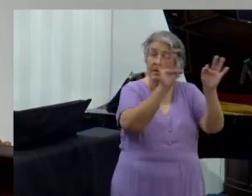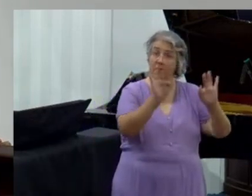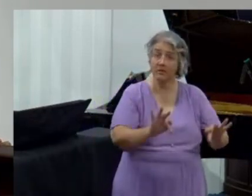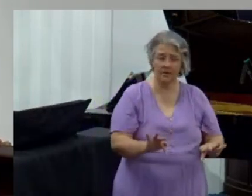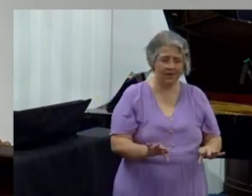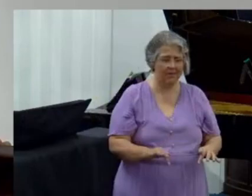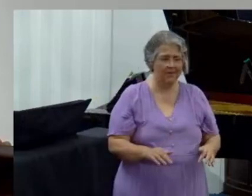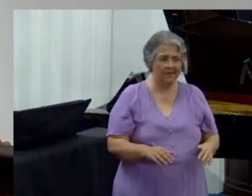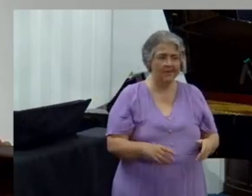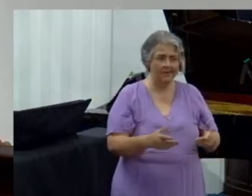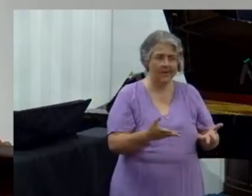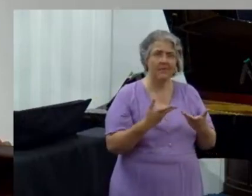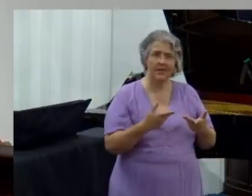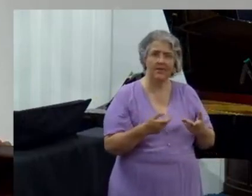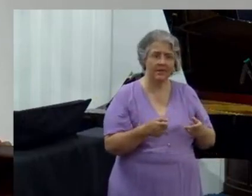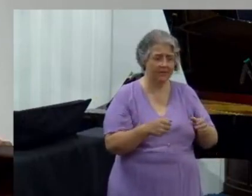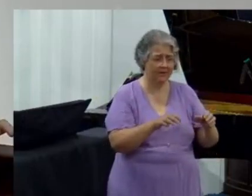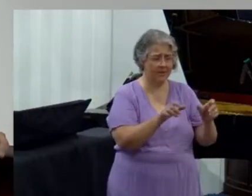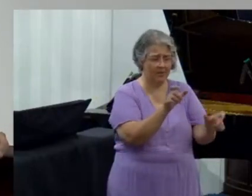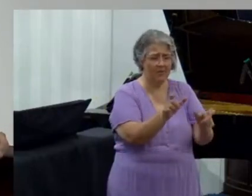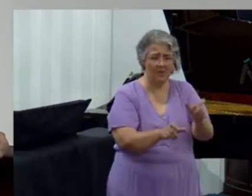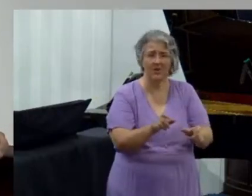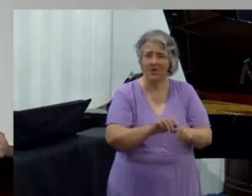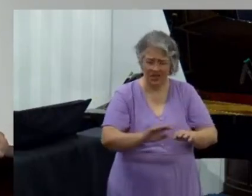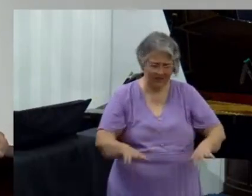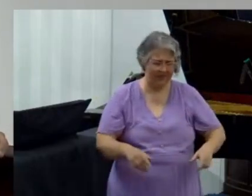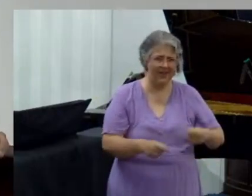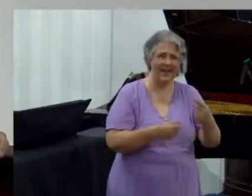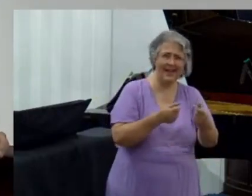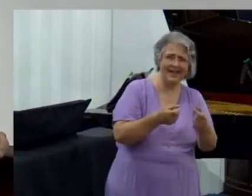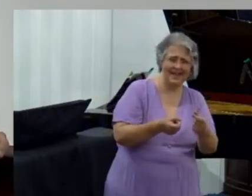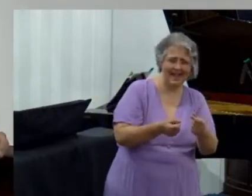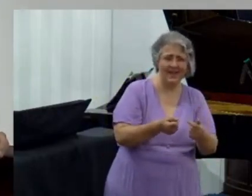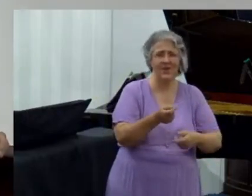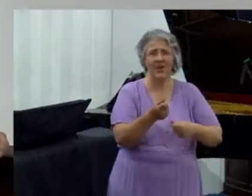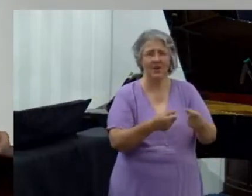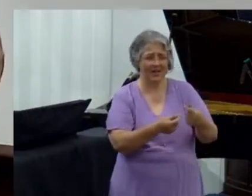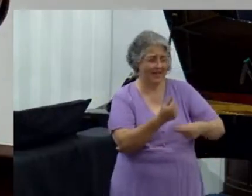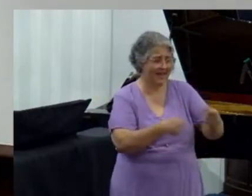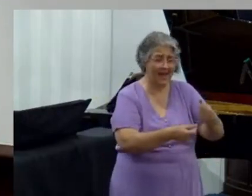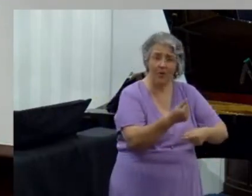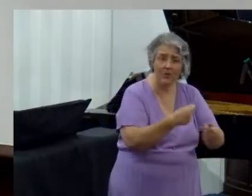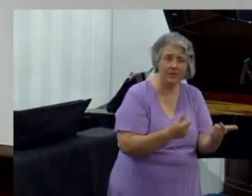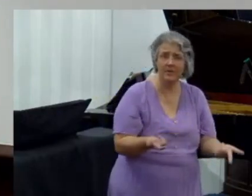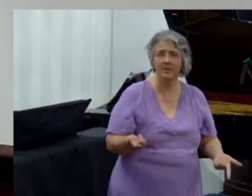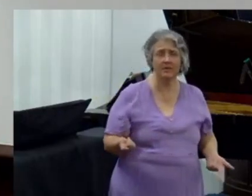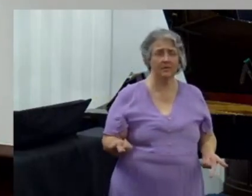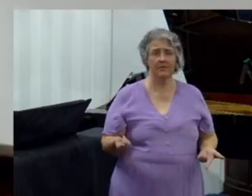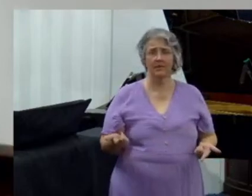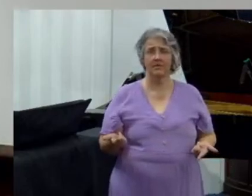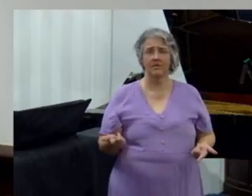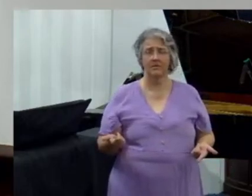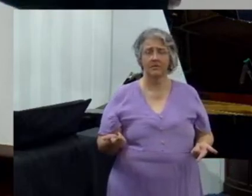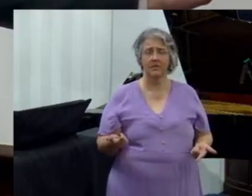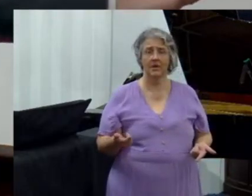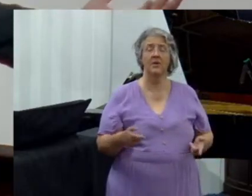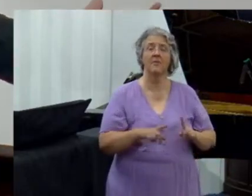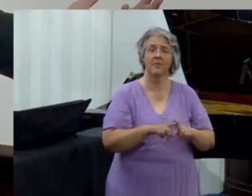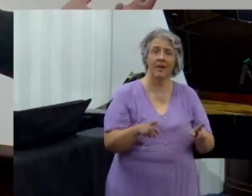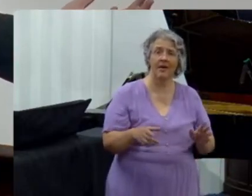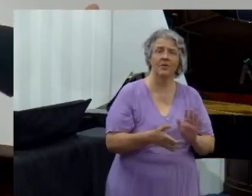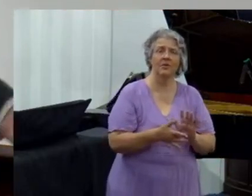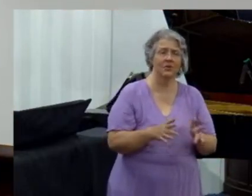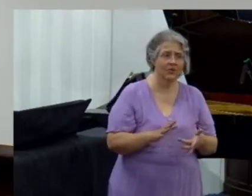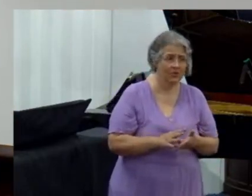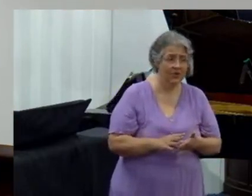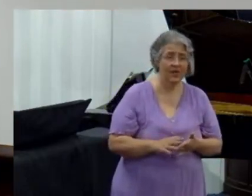então aquele que é Senhor do templo, que um dia se mostrou como Senhor do sábado, como um dia se mostrou como Senhor de toda